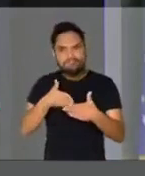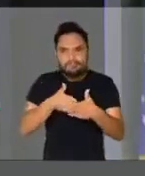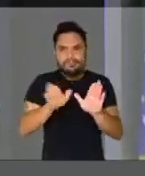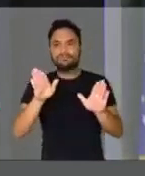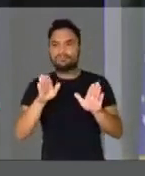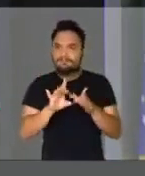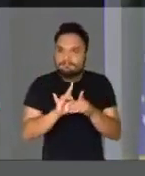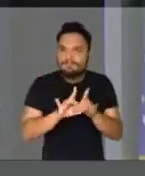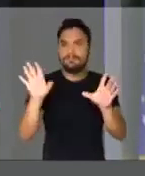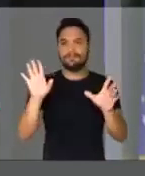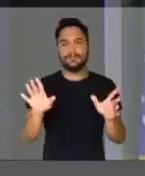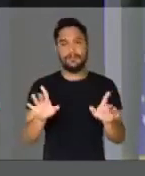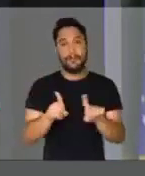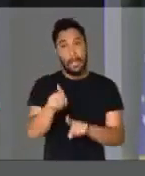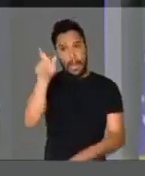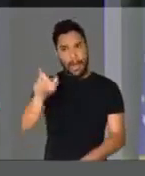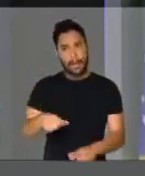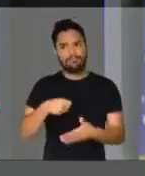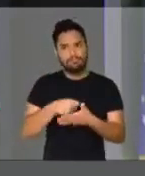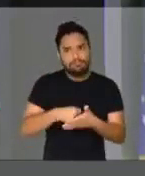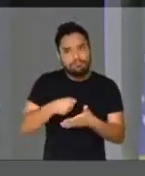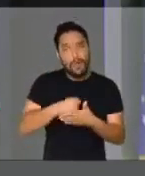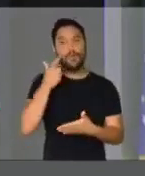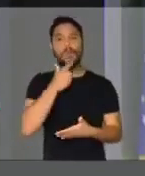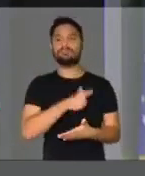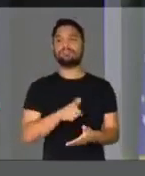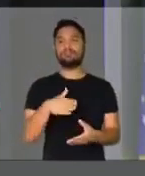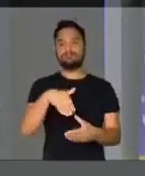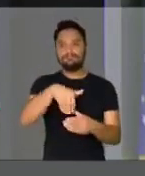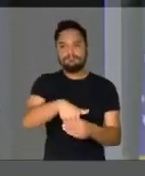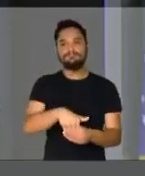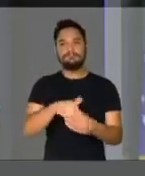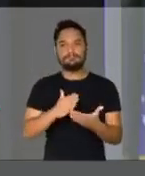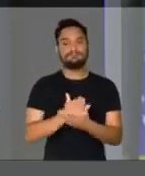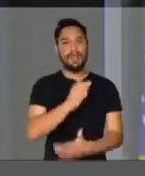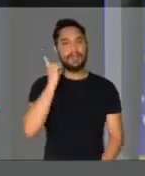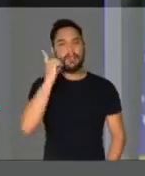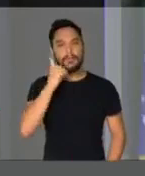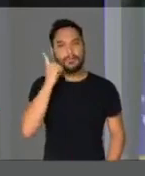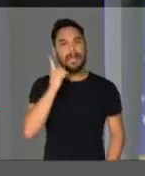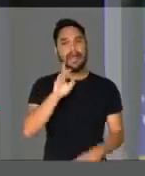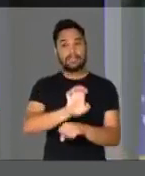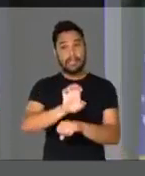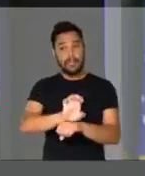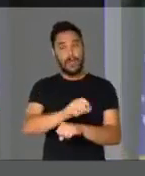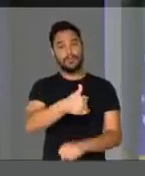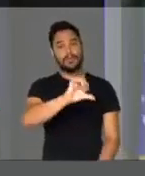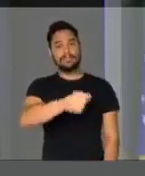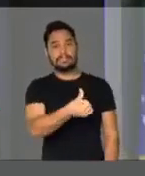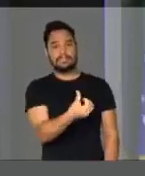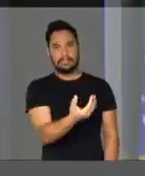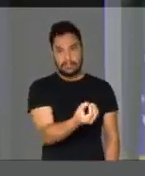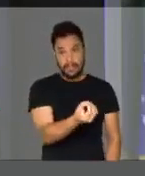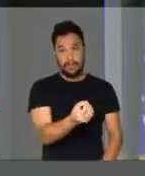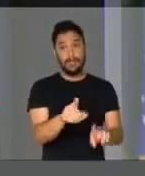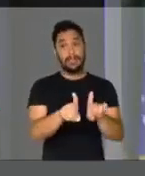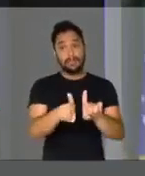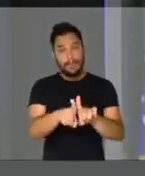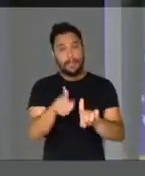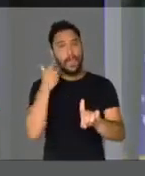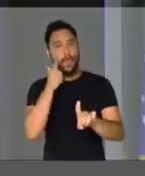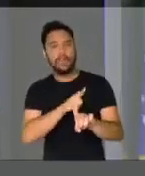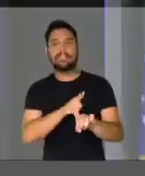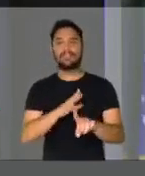Conquistou com muita luta a cadeira de deputado estadual e presidente da Assembleia Legislativa de Mato Grosso na década de 60. E também a cadeira